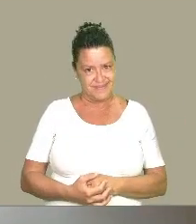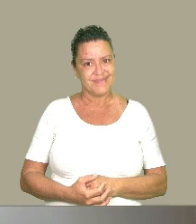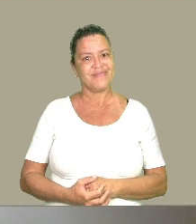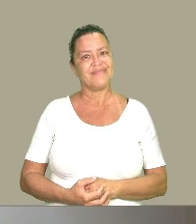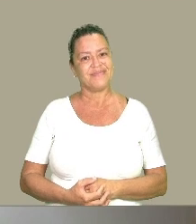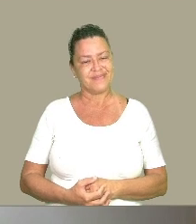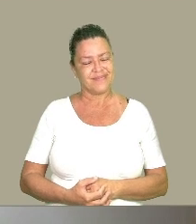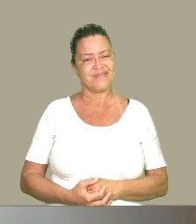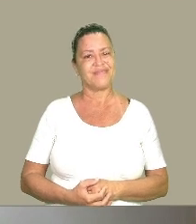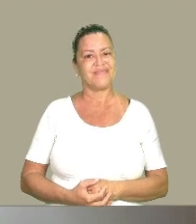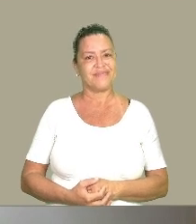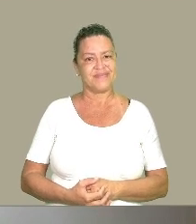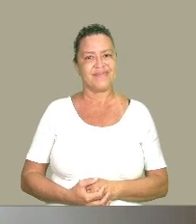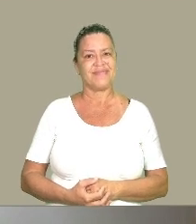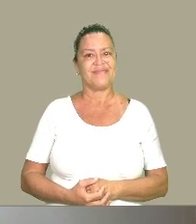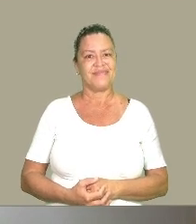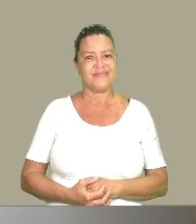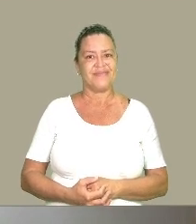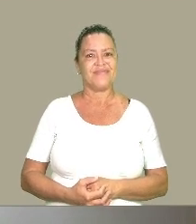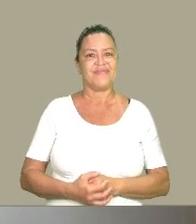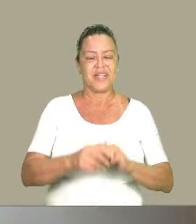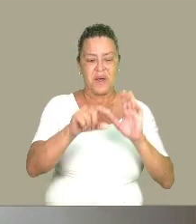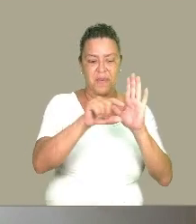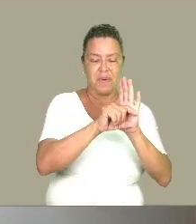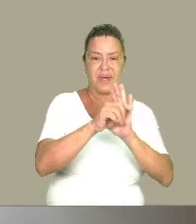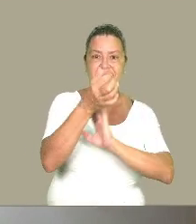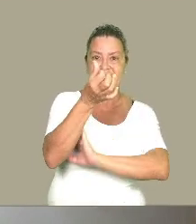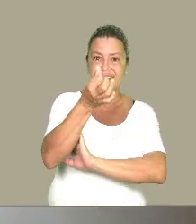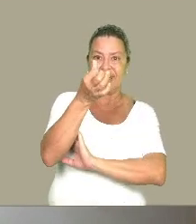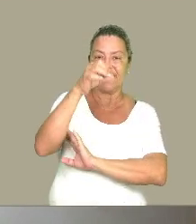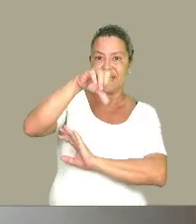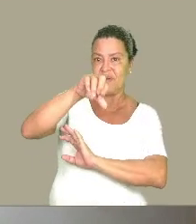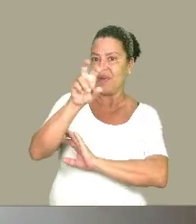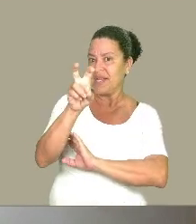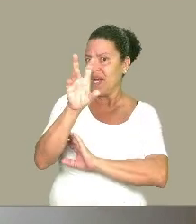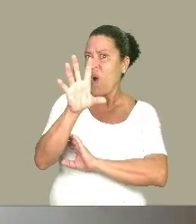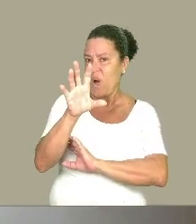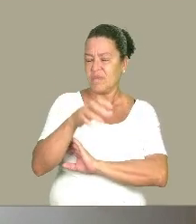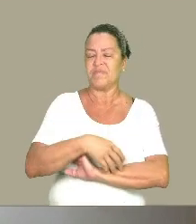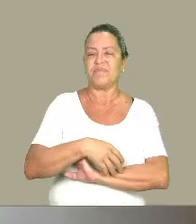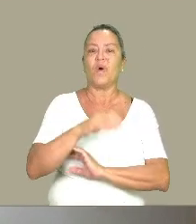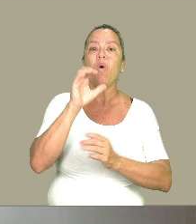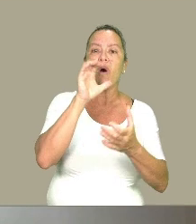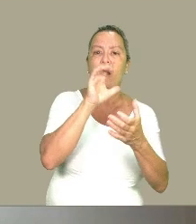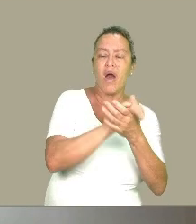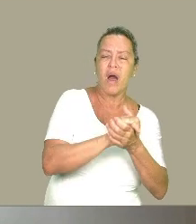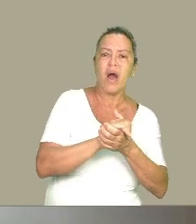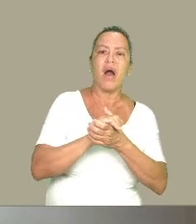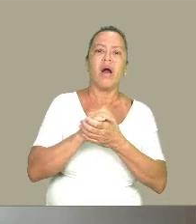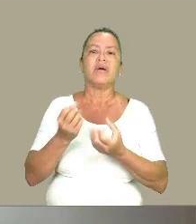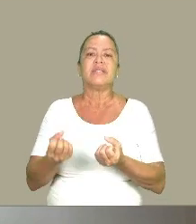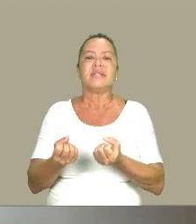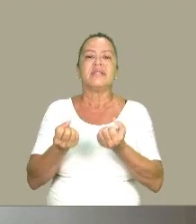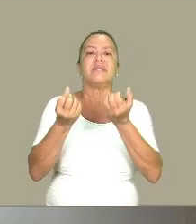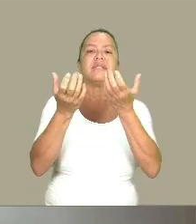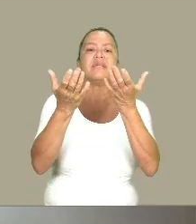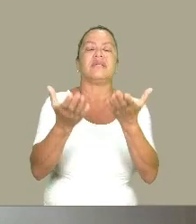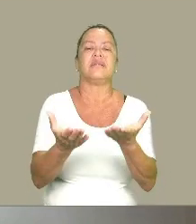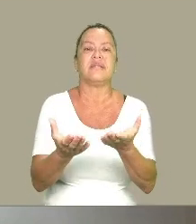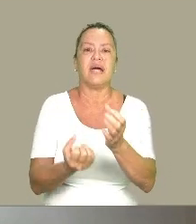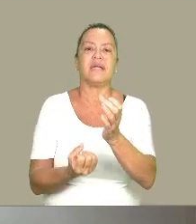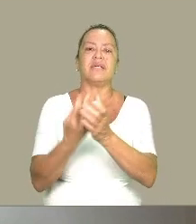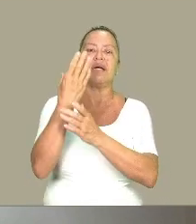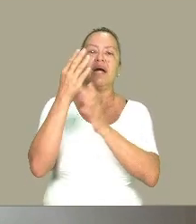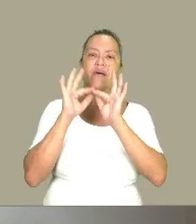colocou em observação à pergunta 695. O casamento proporciona a constituição de